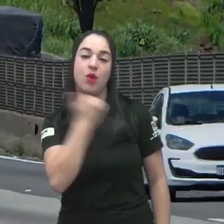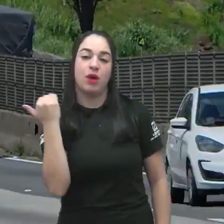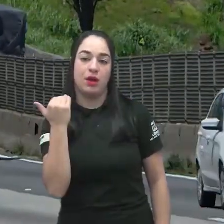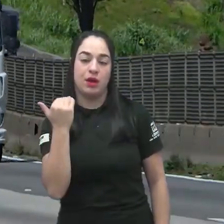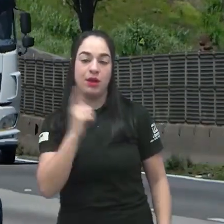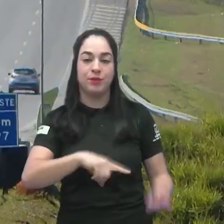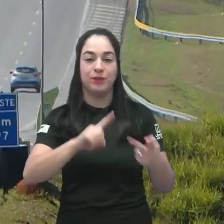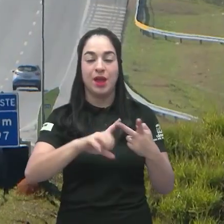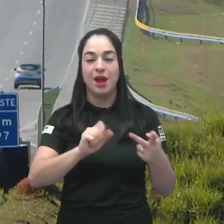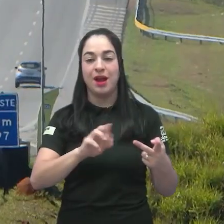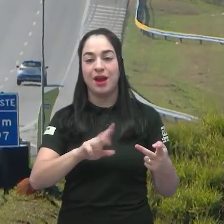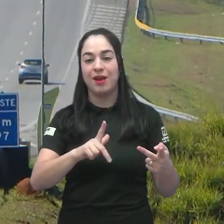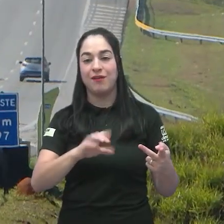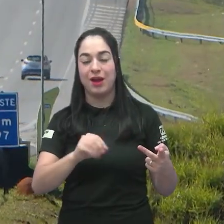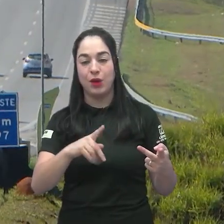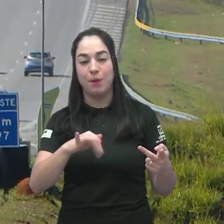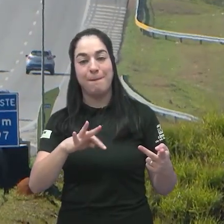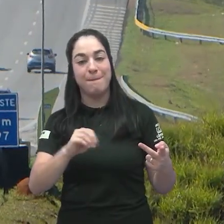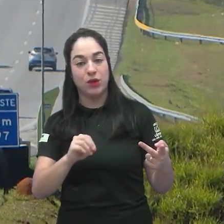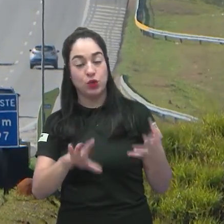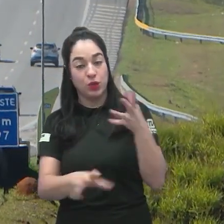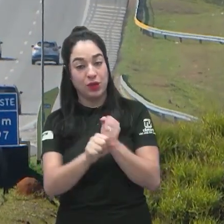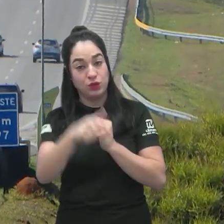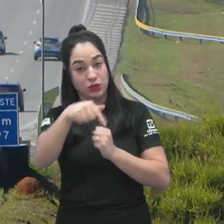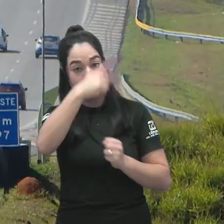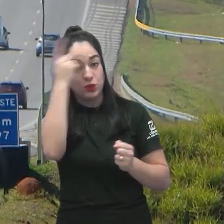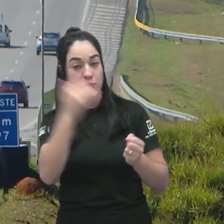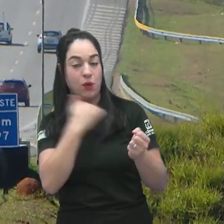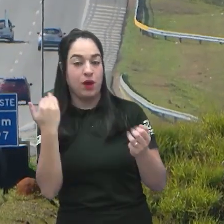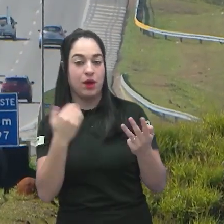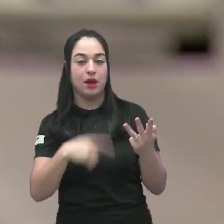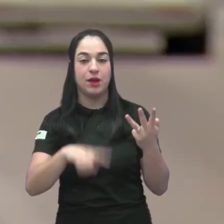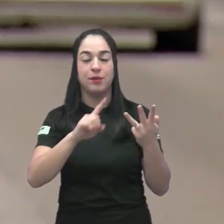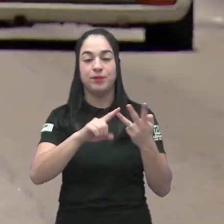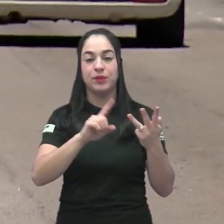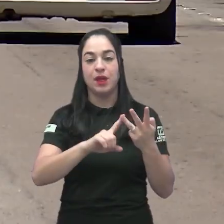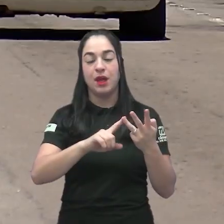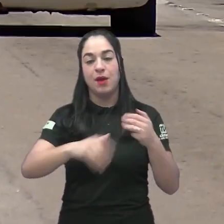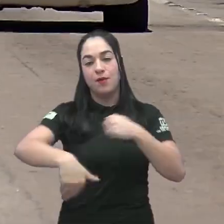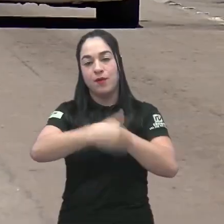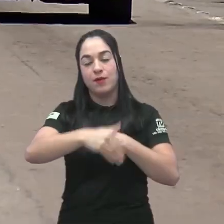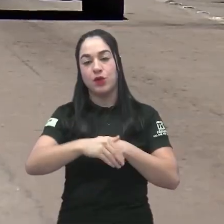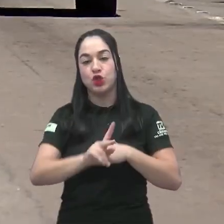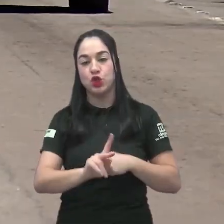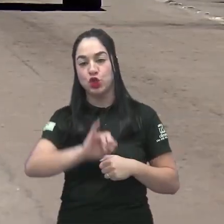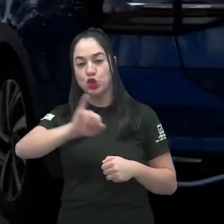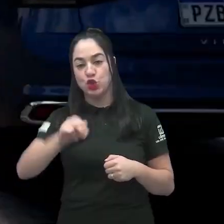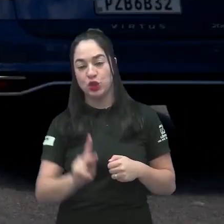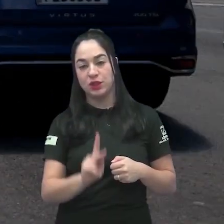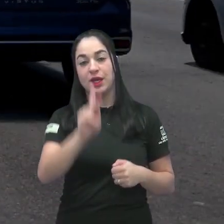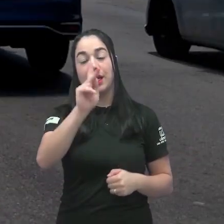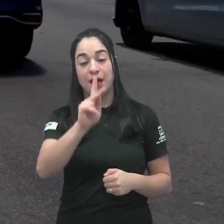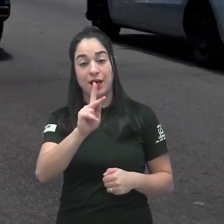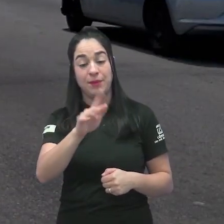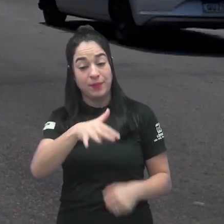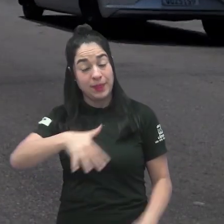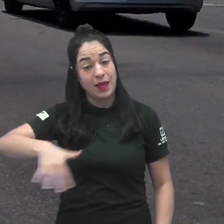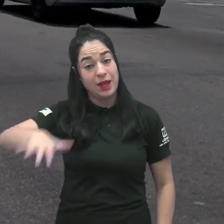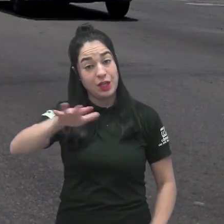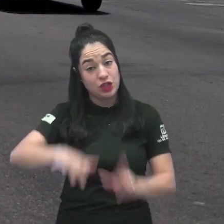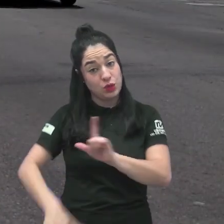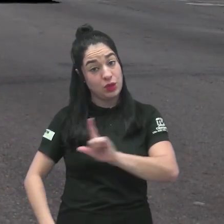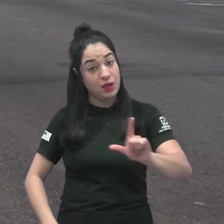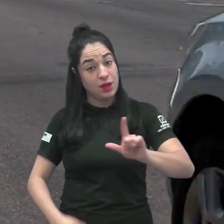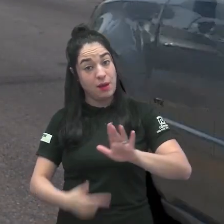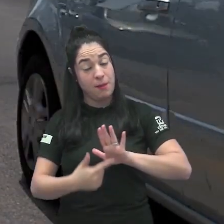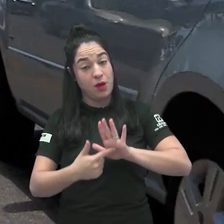mortes, seguida pela rodovia Carvalho Pinto com 7. Entre as vias urbanas, a Avenida Presidente Juscelino Kubitschek,